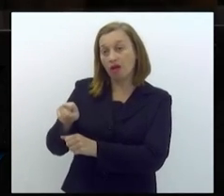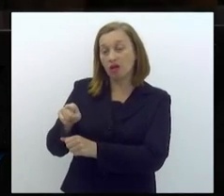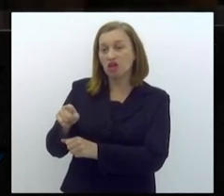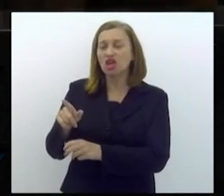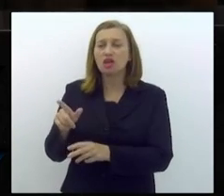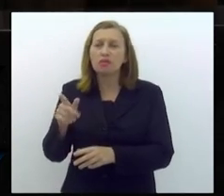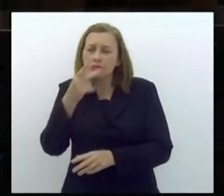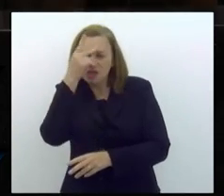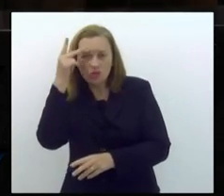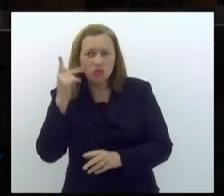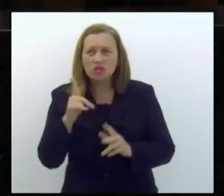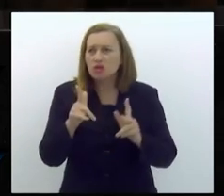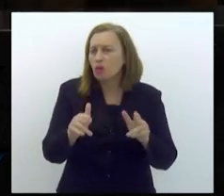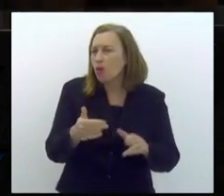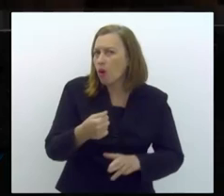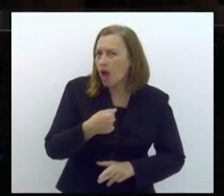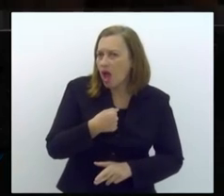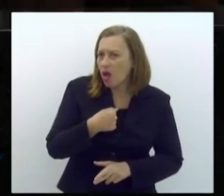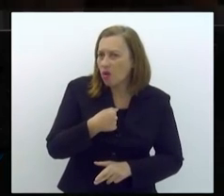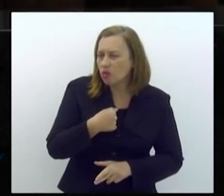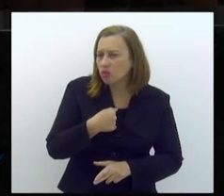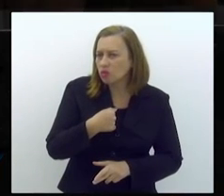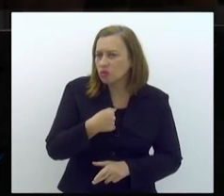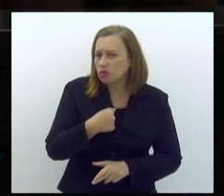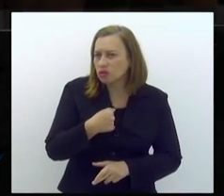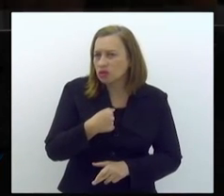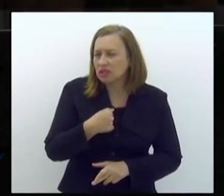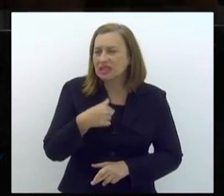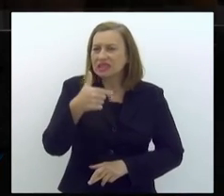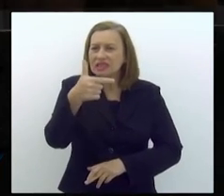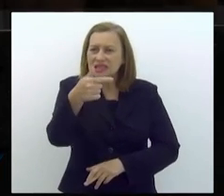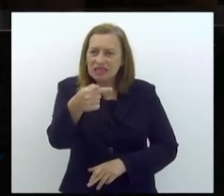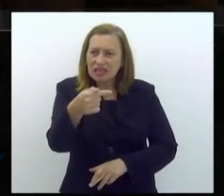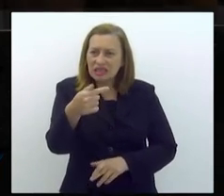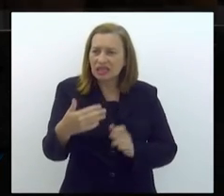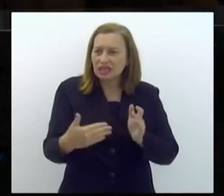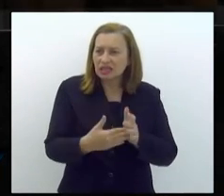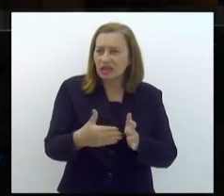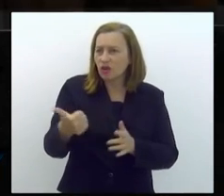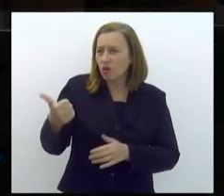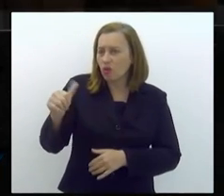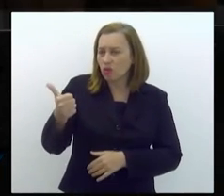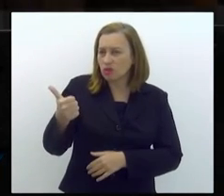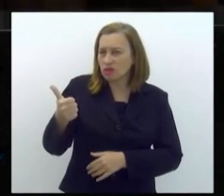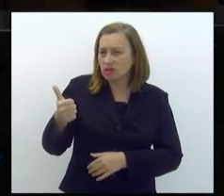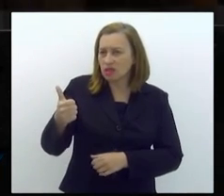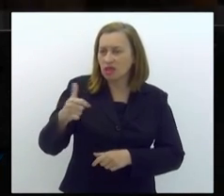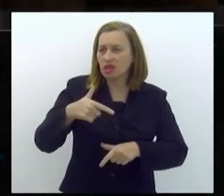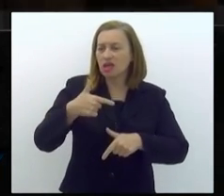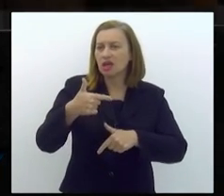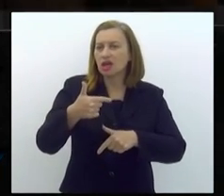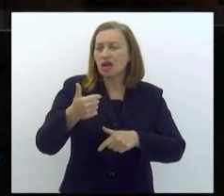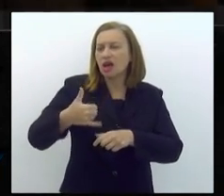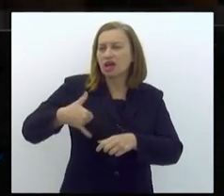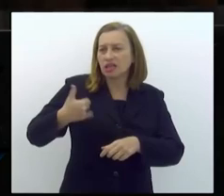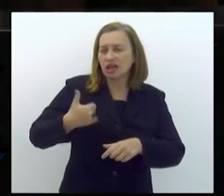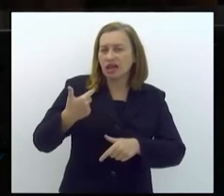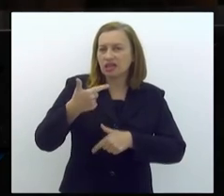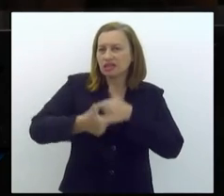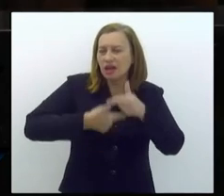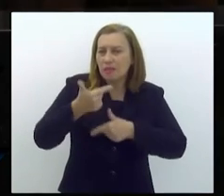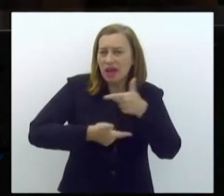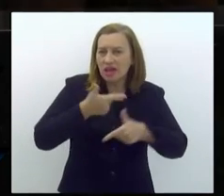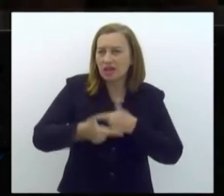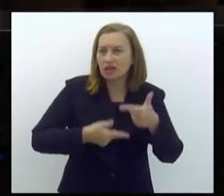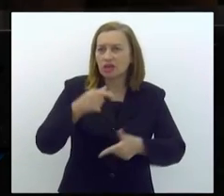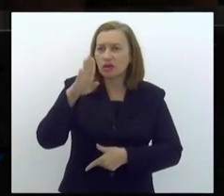eu fui dos sete aos 11 anos trabalhei de boia fria e a grande maioria das pessoas